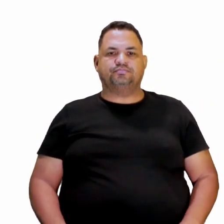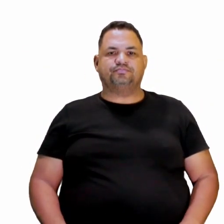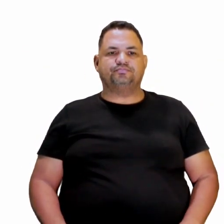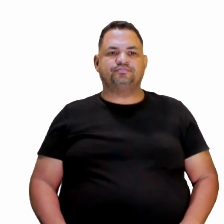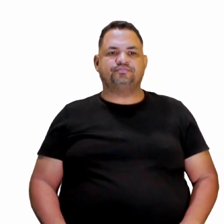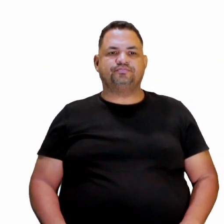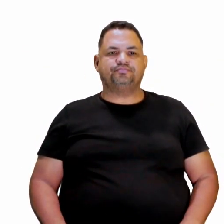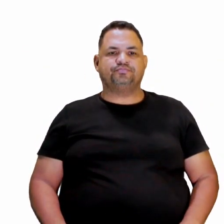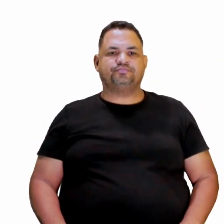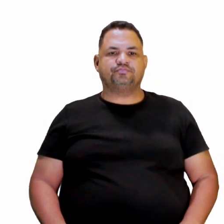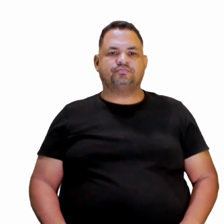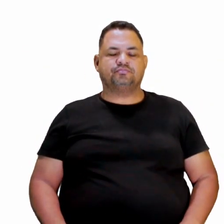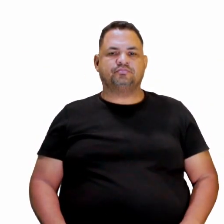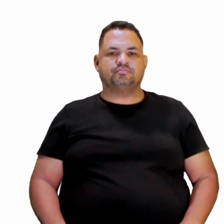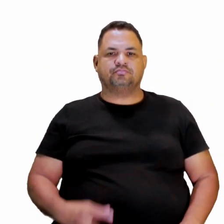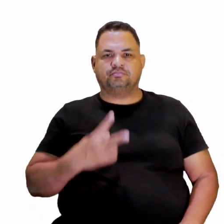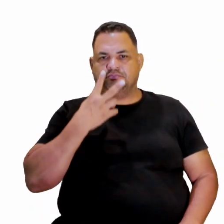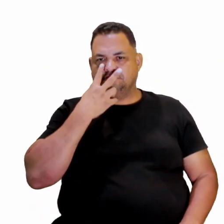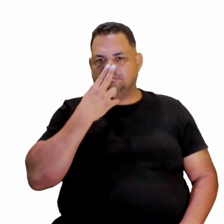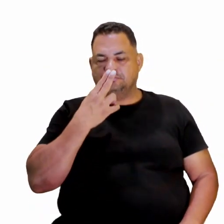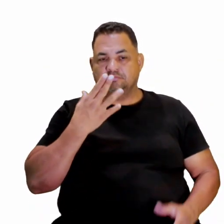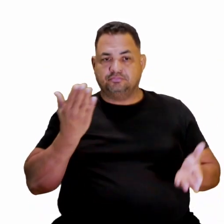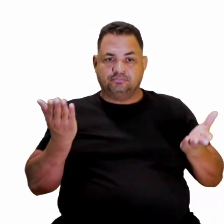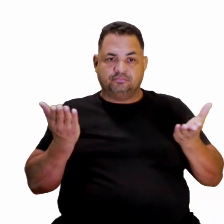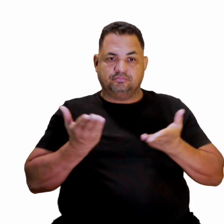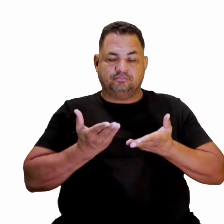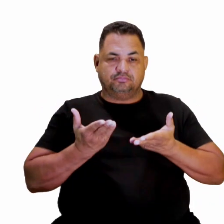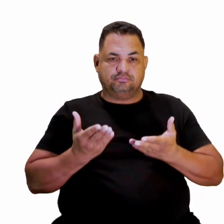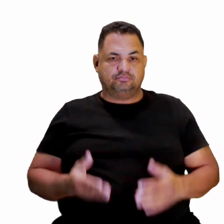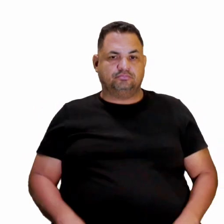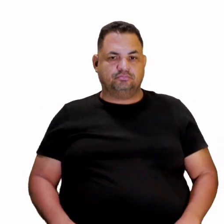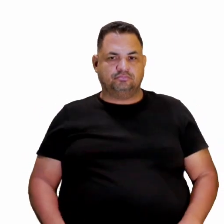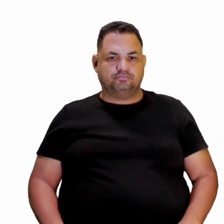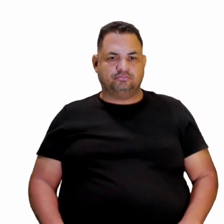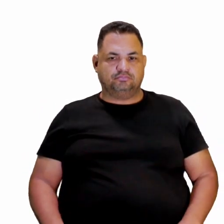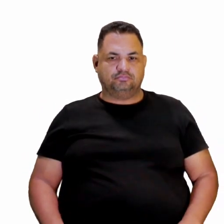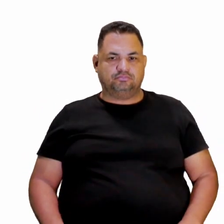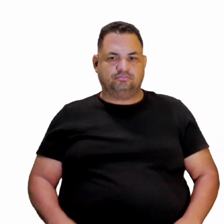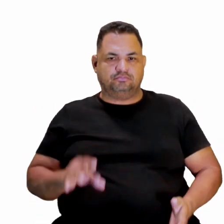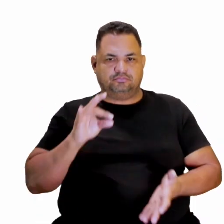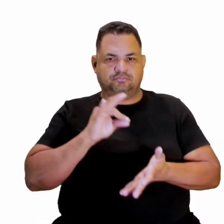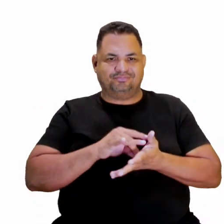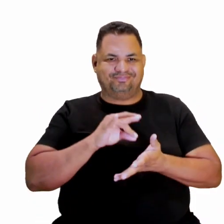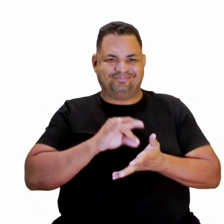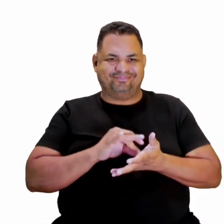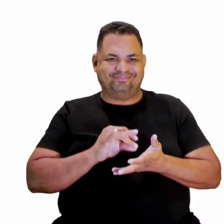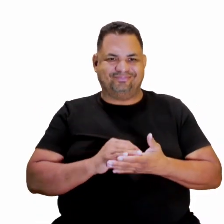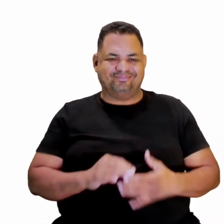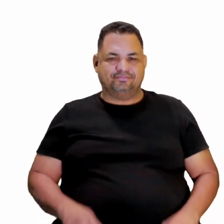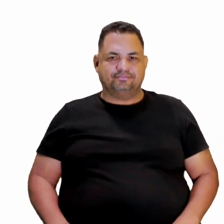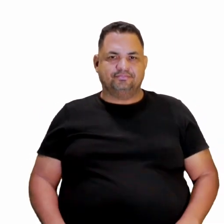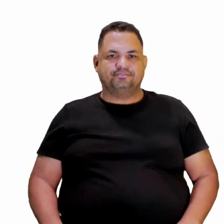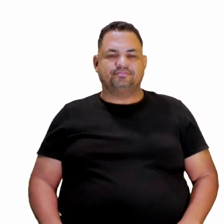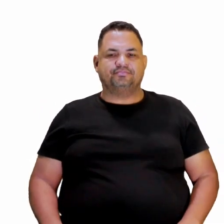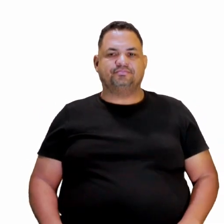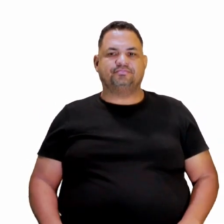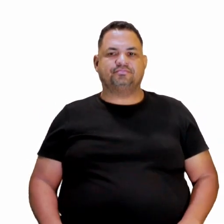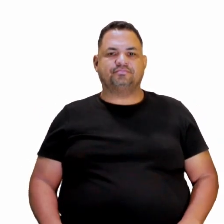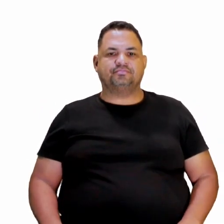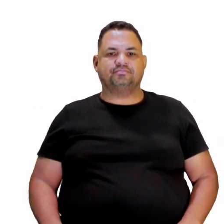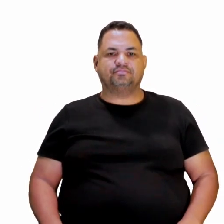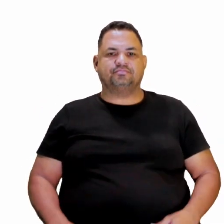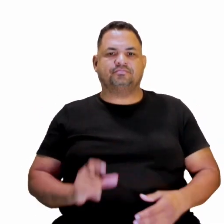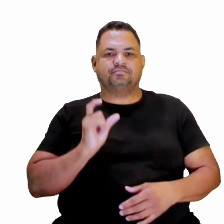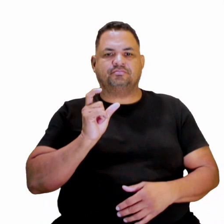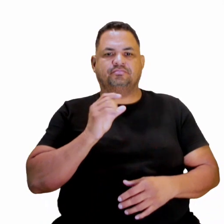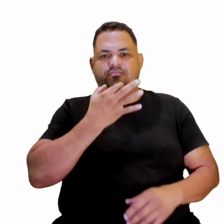Different, que actually parece atualmente, mas não é atualmente, né? Actually é na verdade. Então, o false friend, o falso cognato, ele é uma